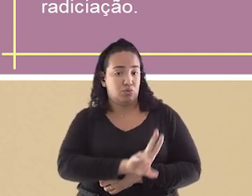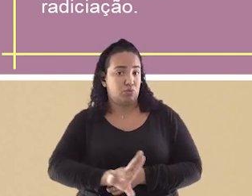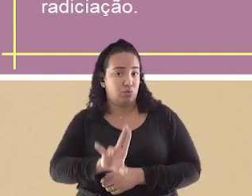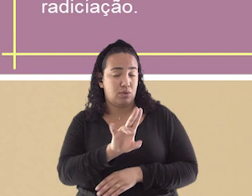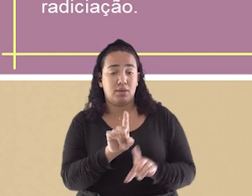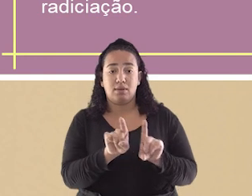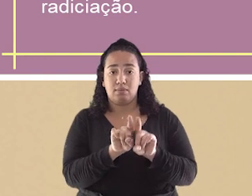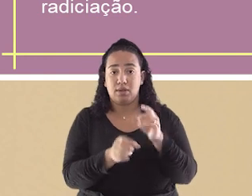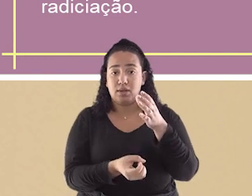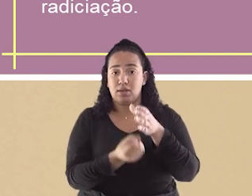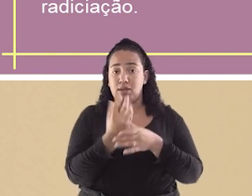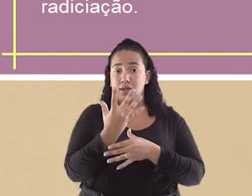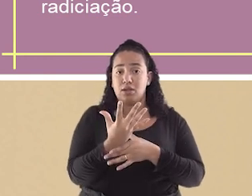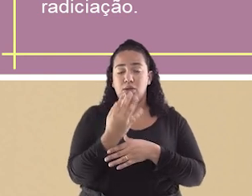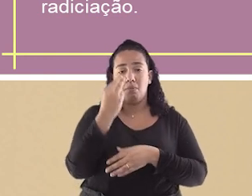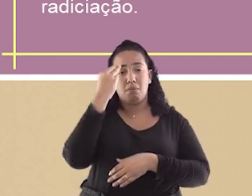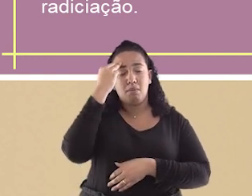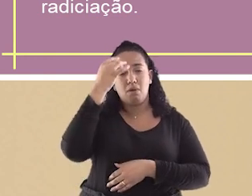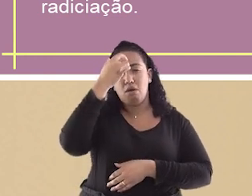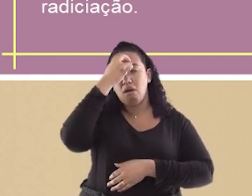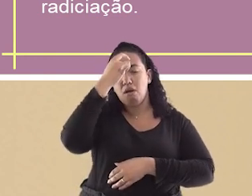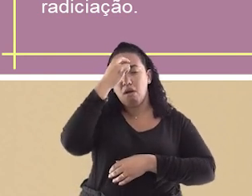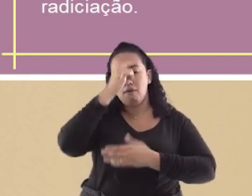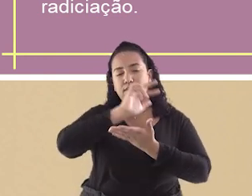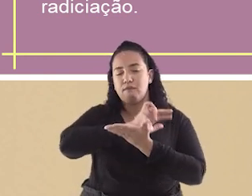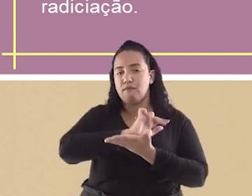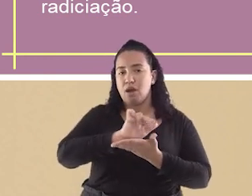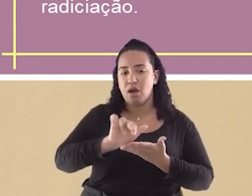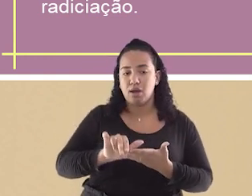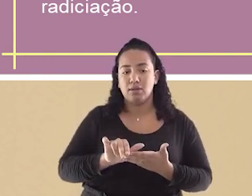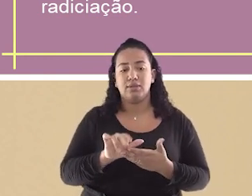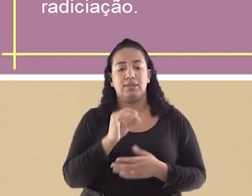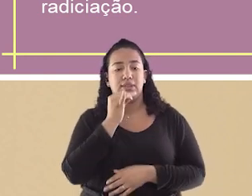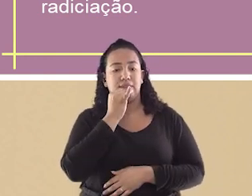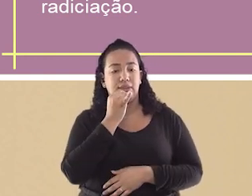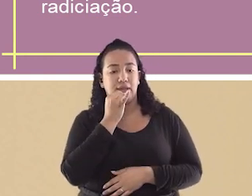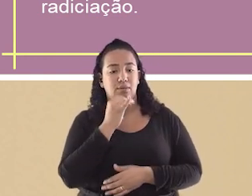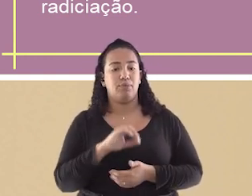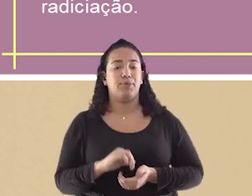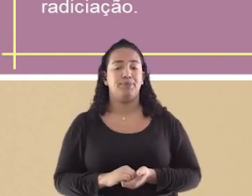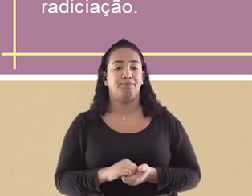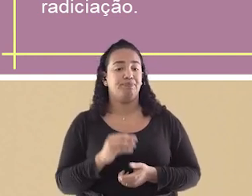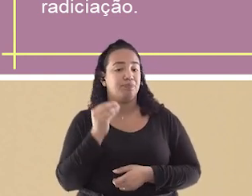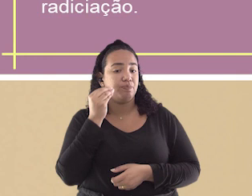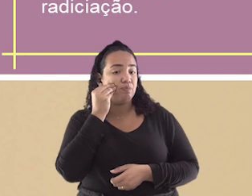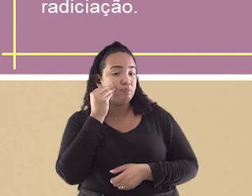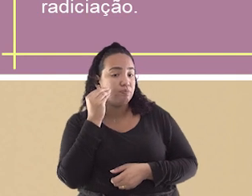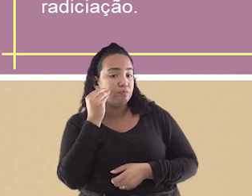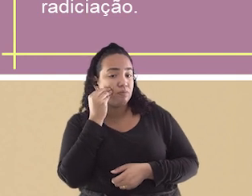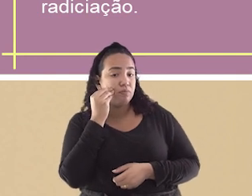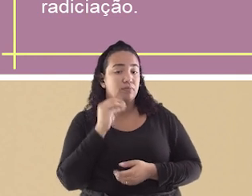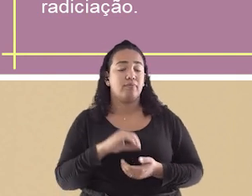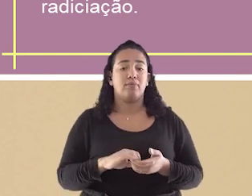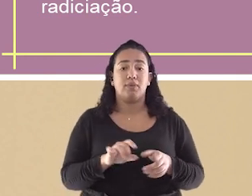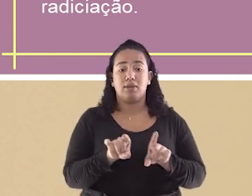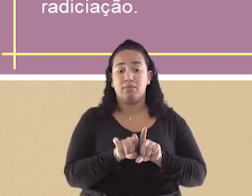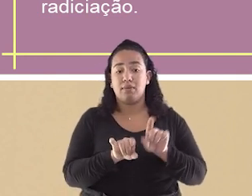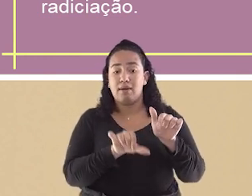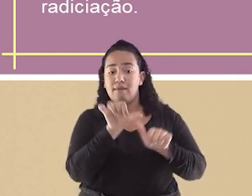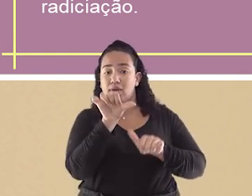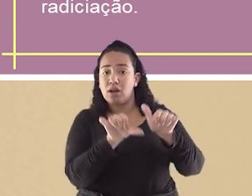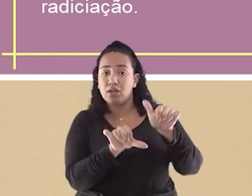desenvolvendo formas de raciocínio e processos como intuição, indução,